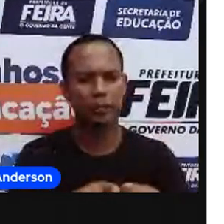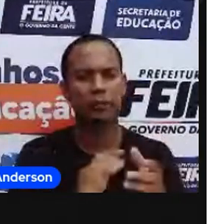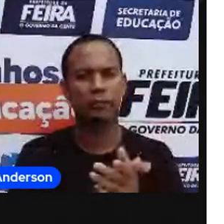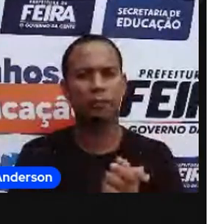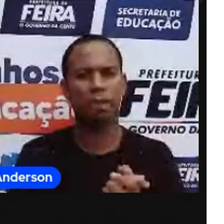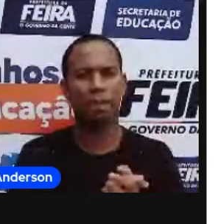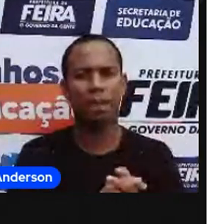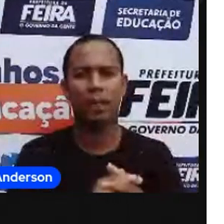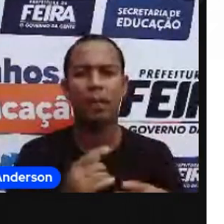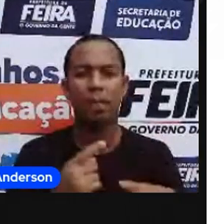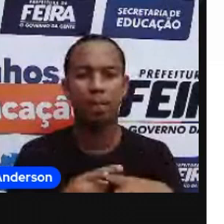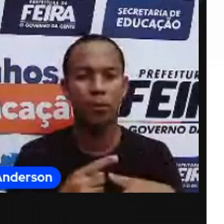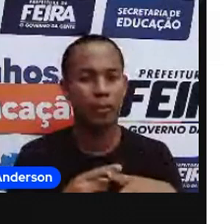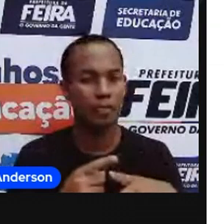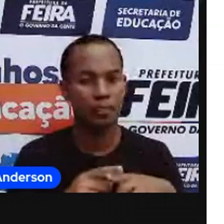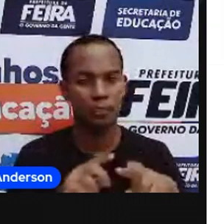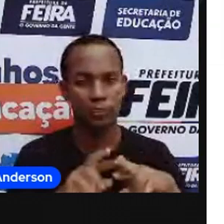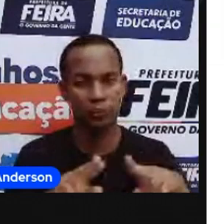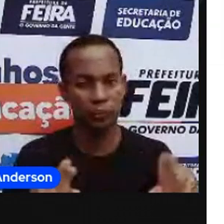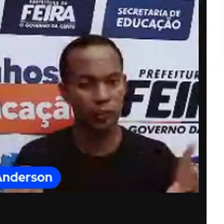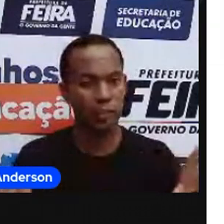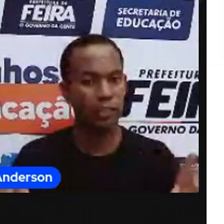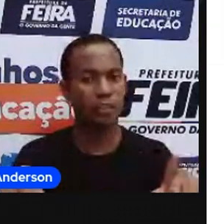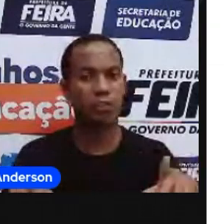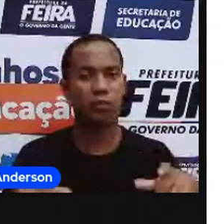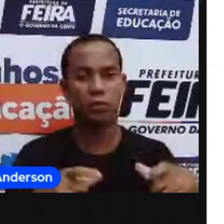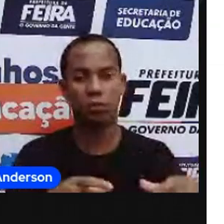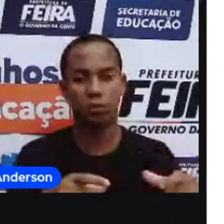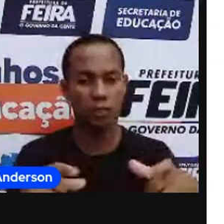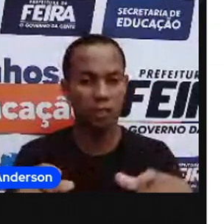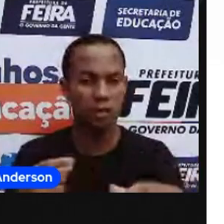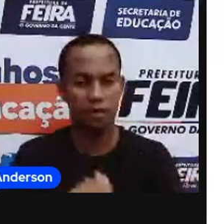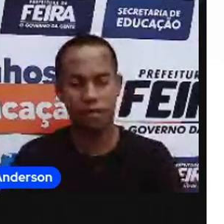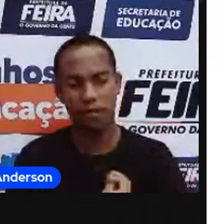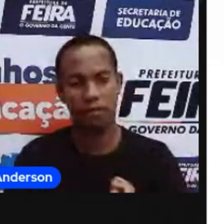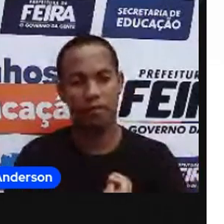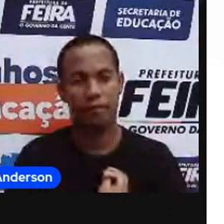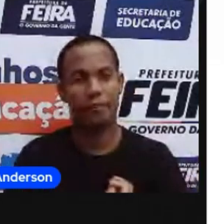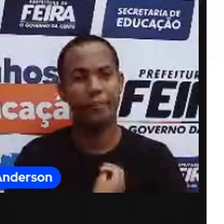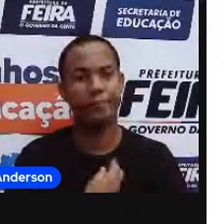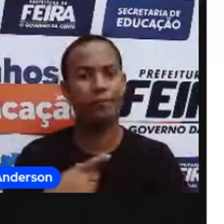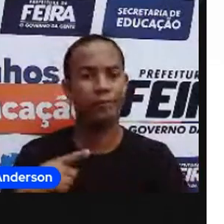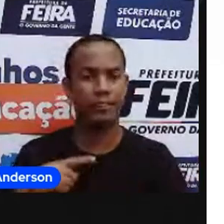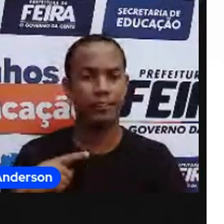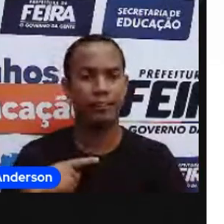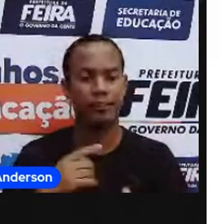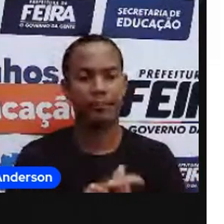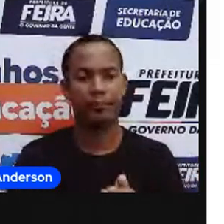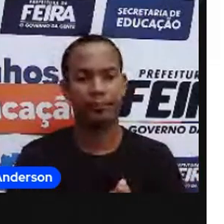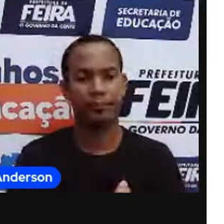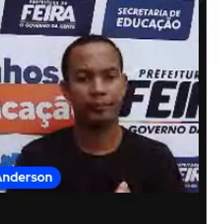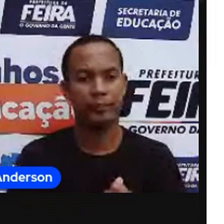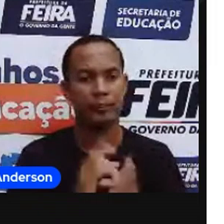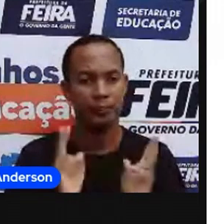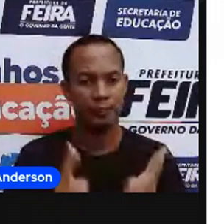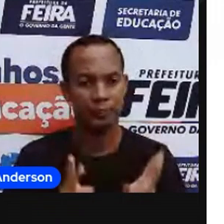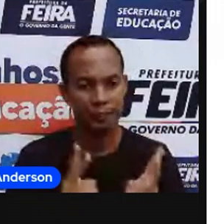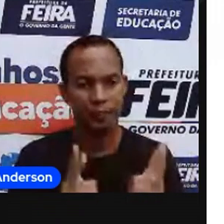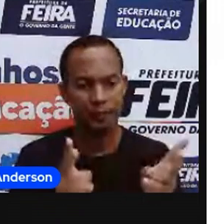local, porque tem formas únicas de viver e ocupar um lugar. Formas únicas que estão sempre o